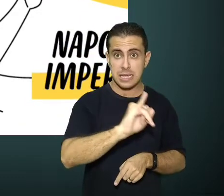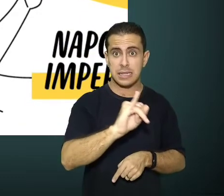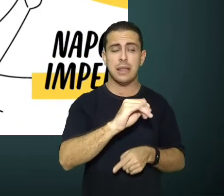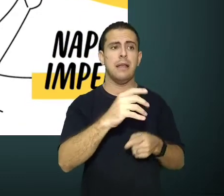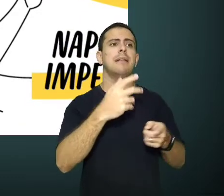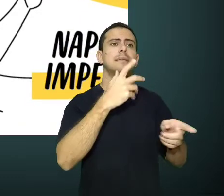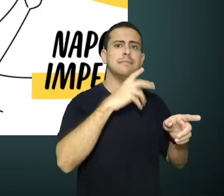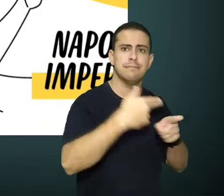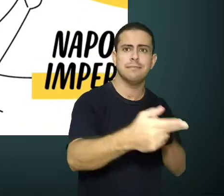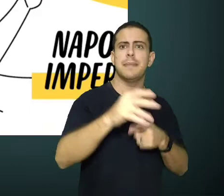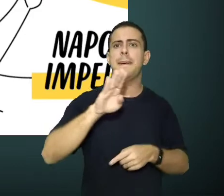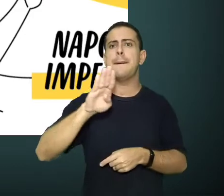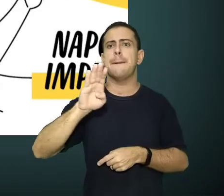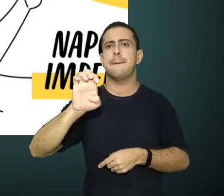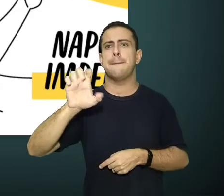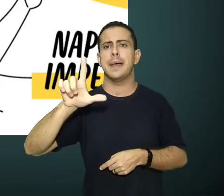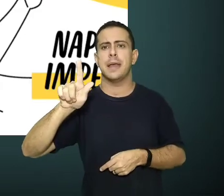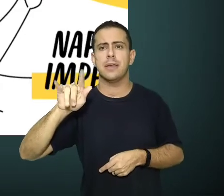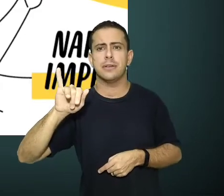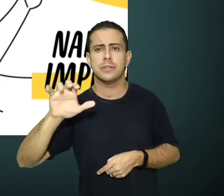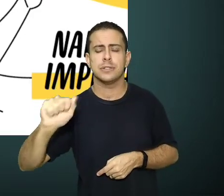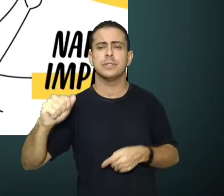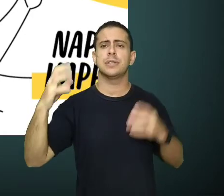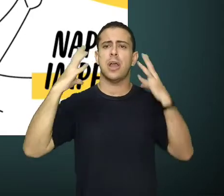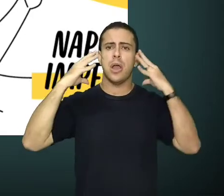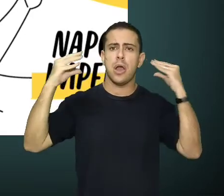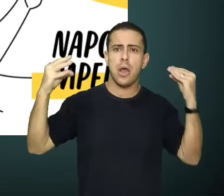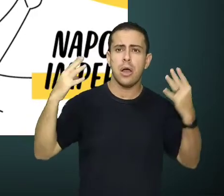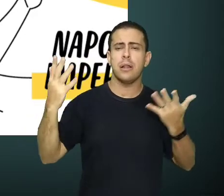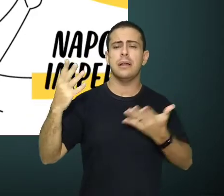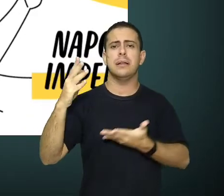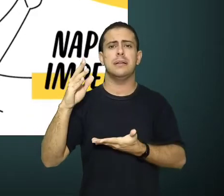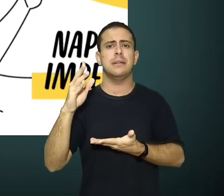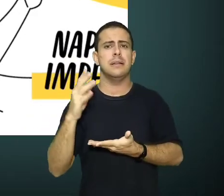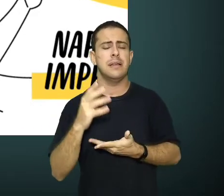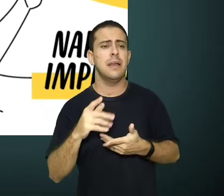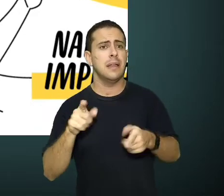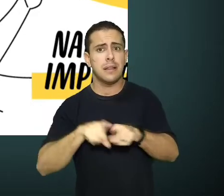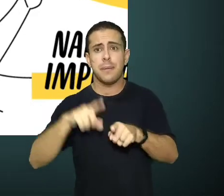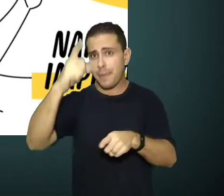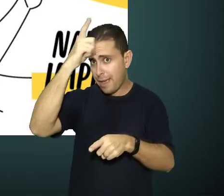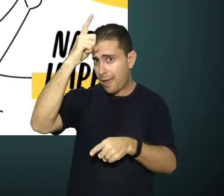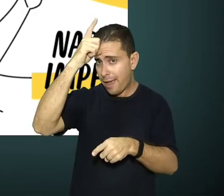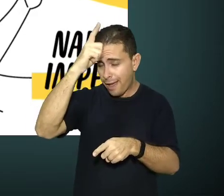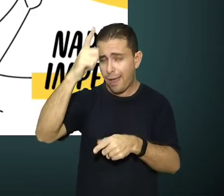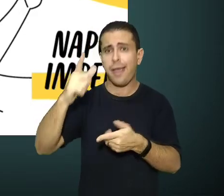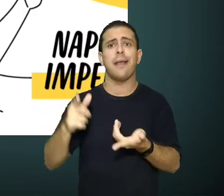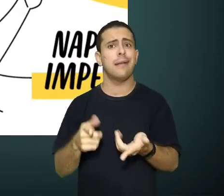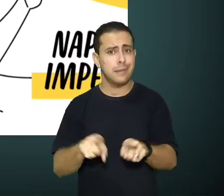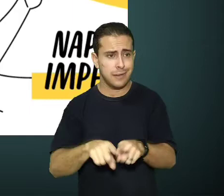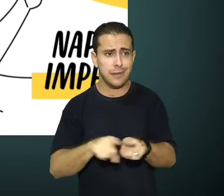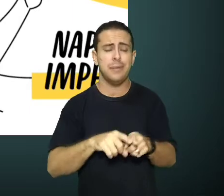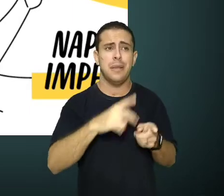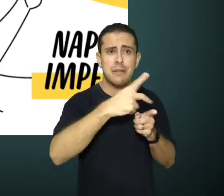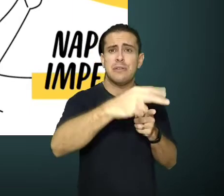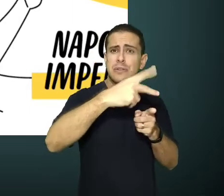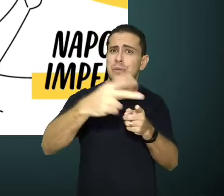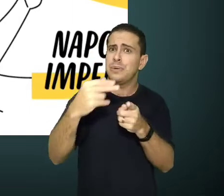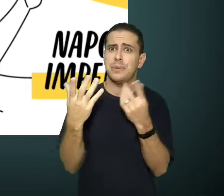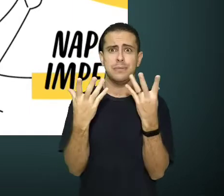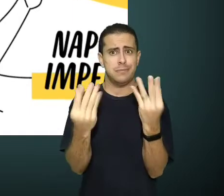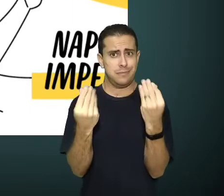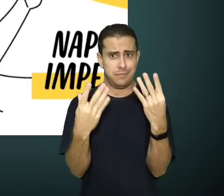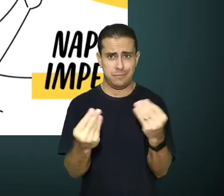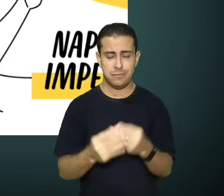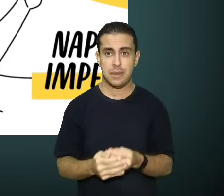da Itália e territórios da Bélgica, Holanda, Espanha, além de estados germânicos. Não foi pouca coisa